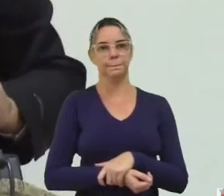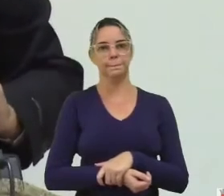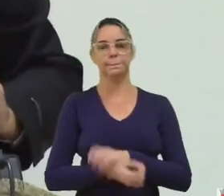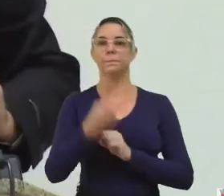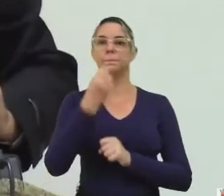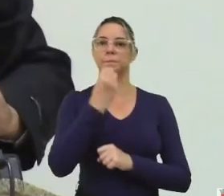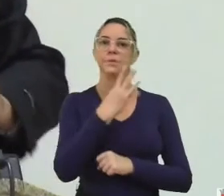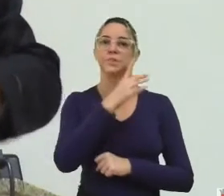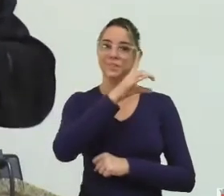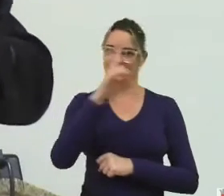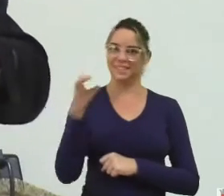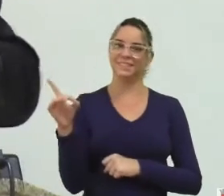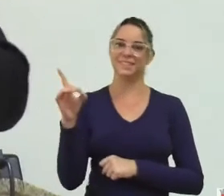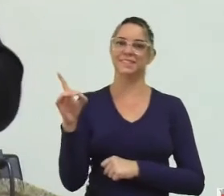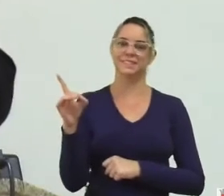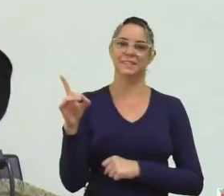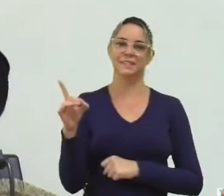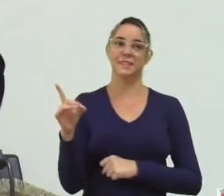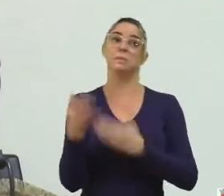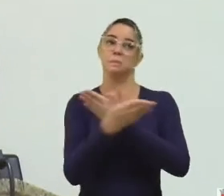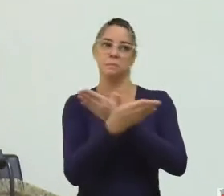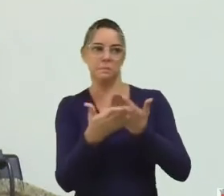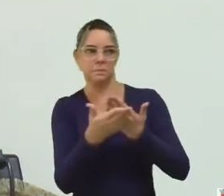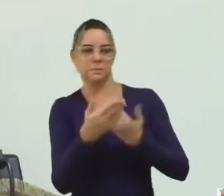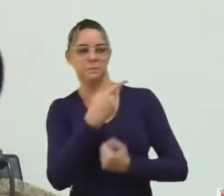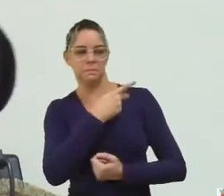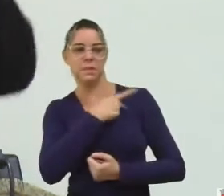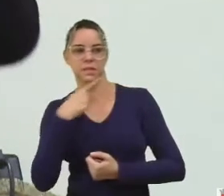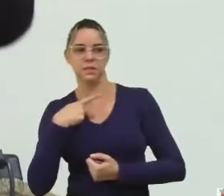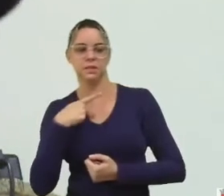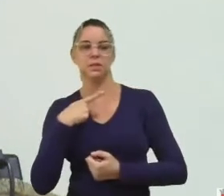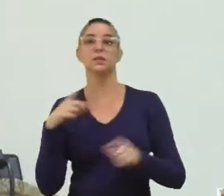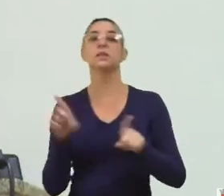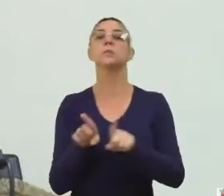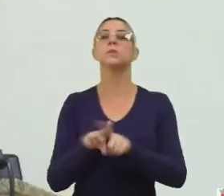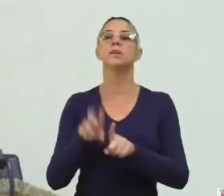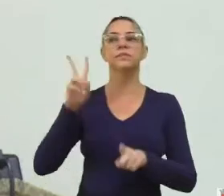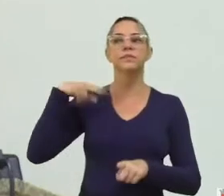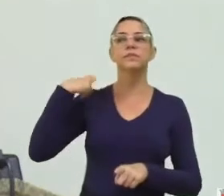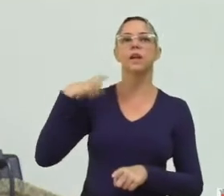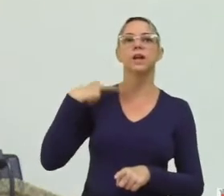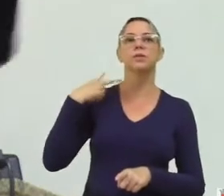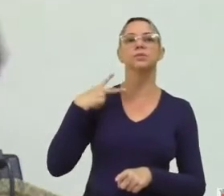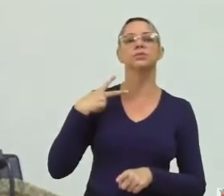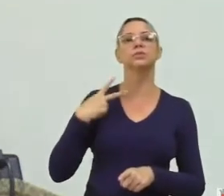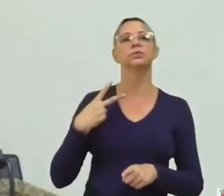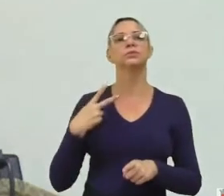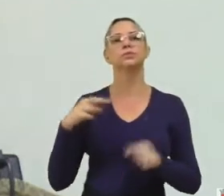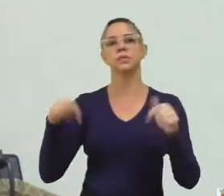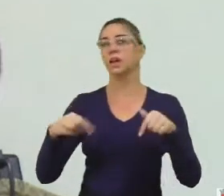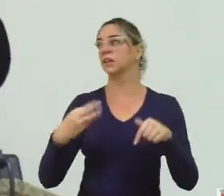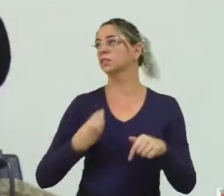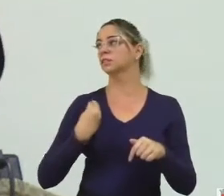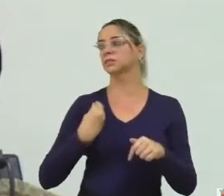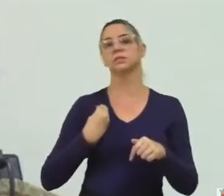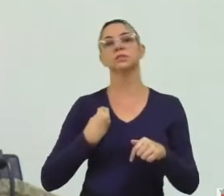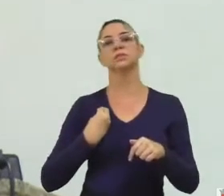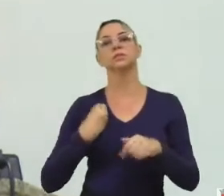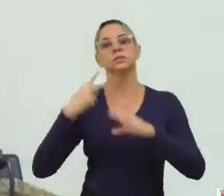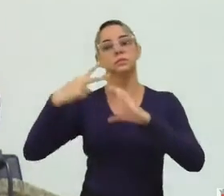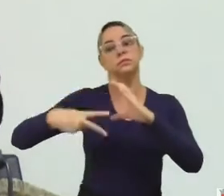Bom dia, caro presidente, a todos os vereadores aqui, à população que está aqui hoje na